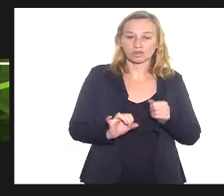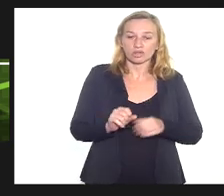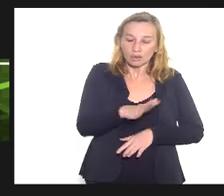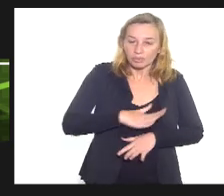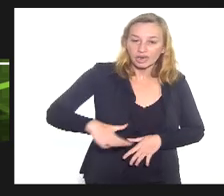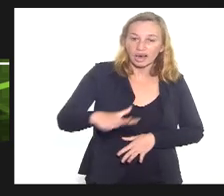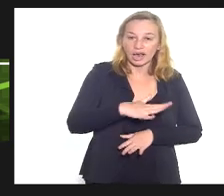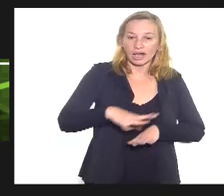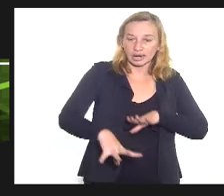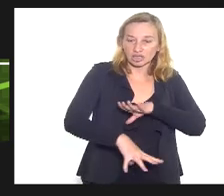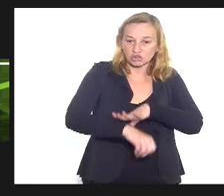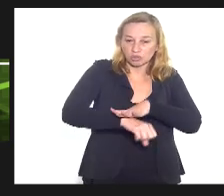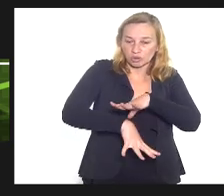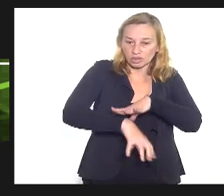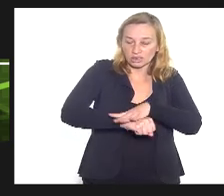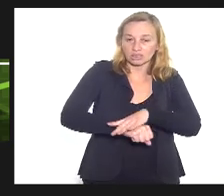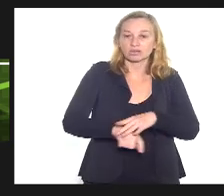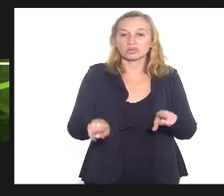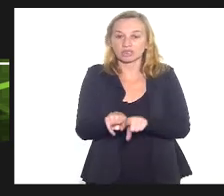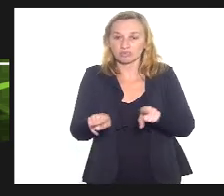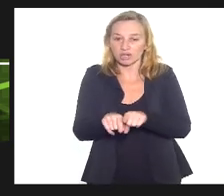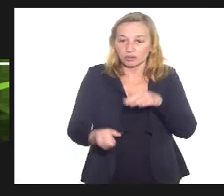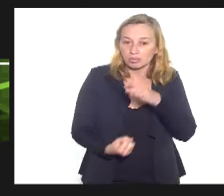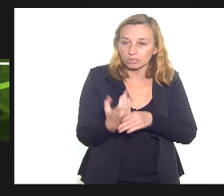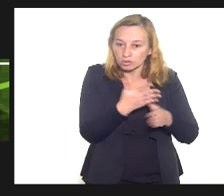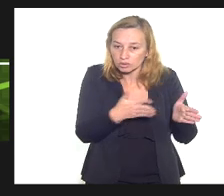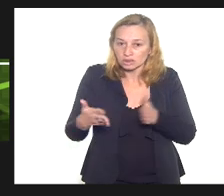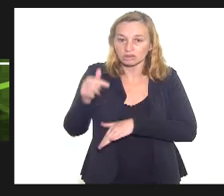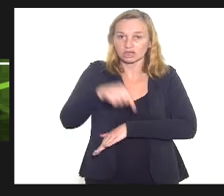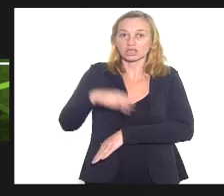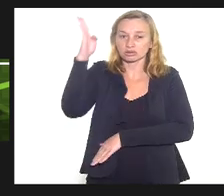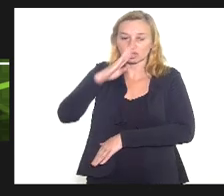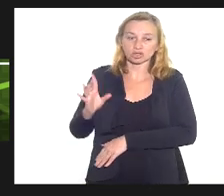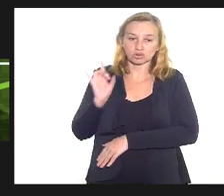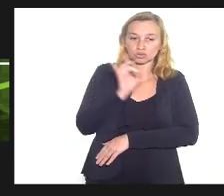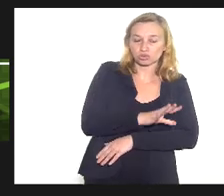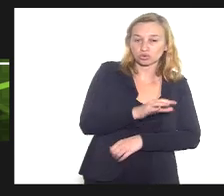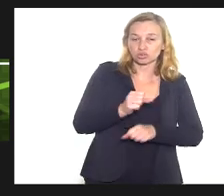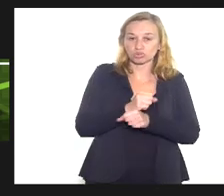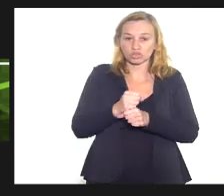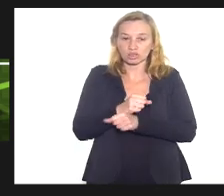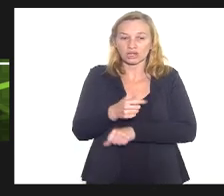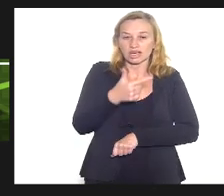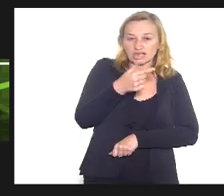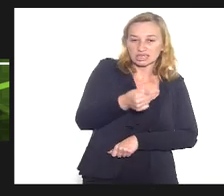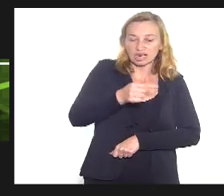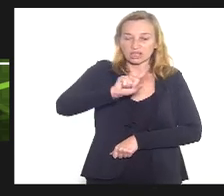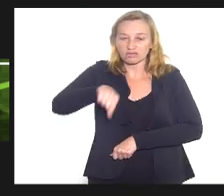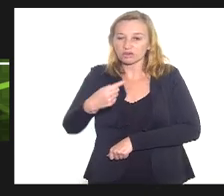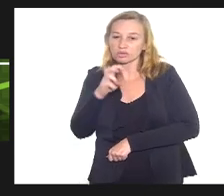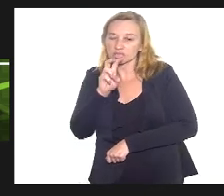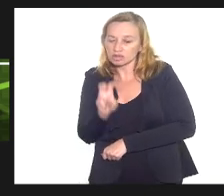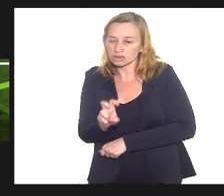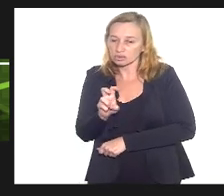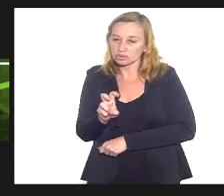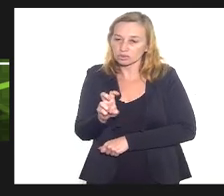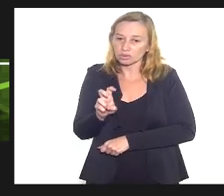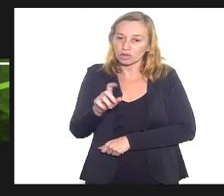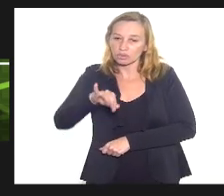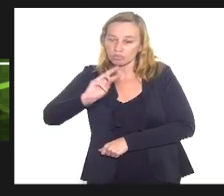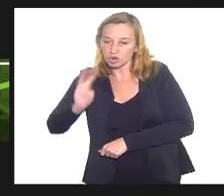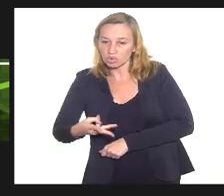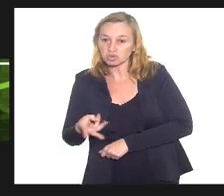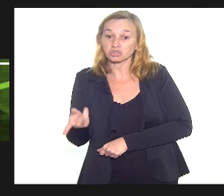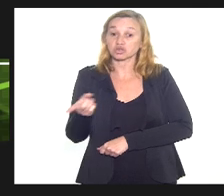de exploração e produção aqui no Brasil nesses últimos anos são de cerca de 7,5 bilhões de